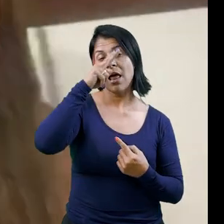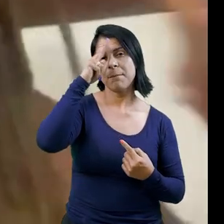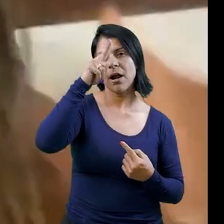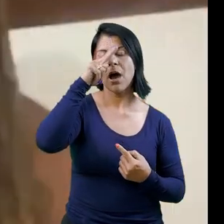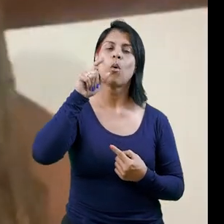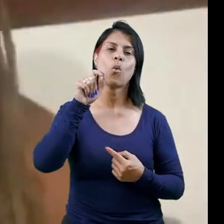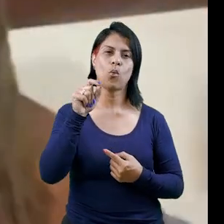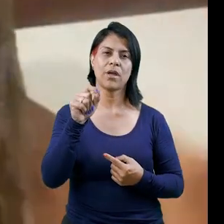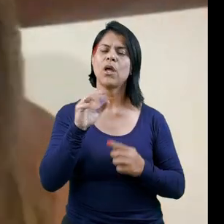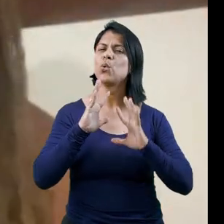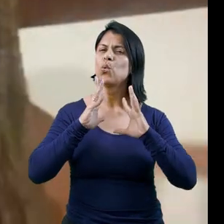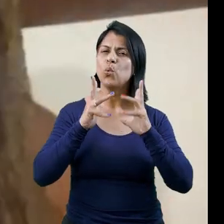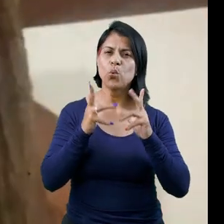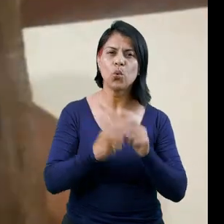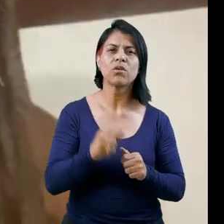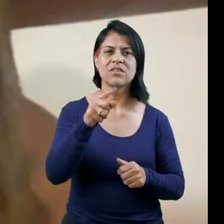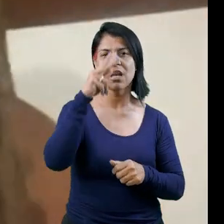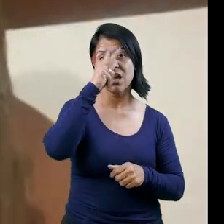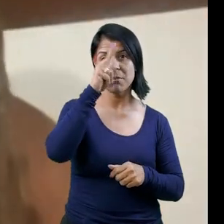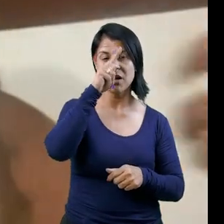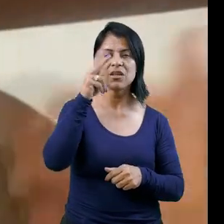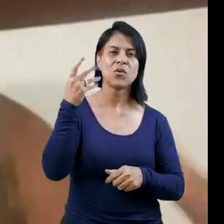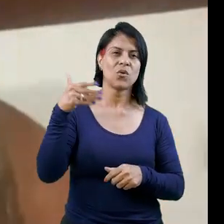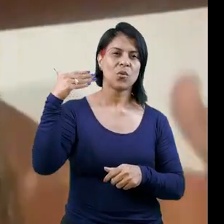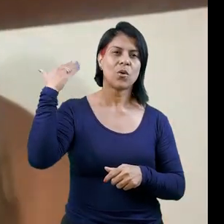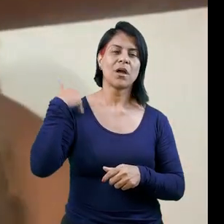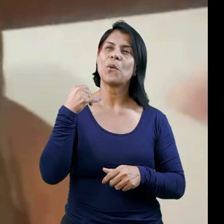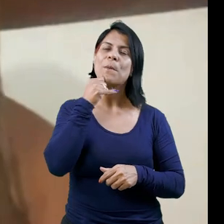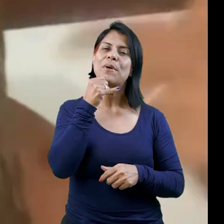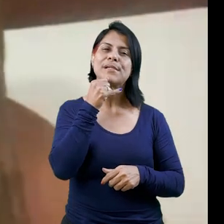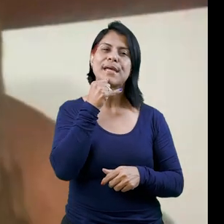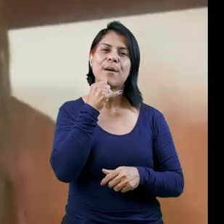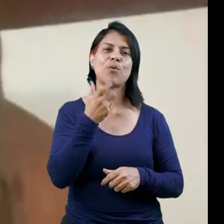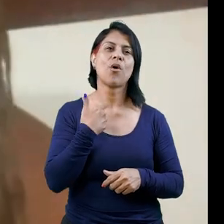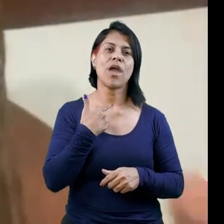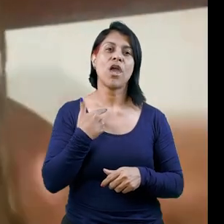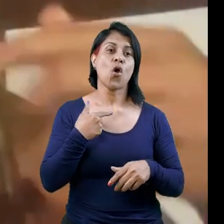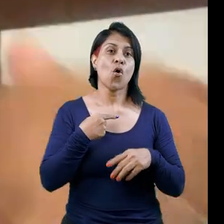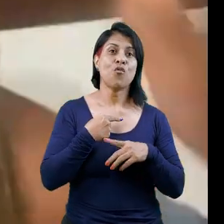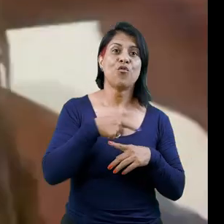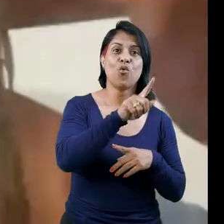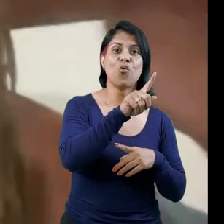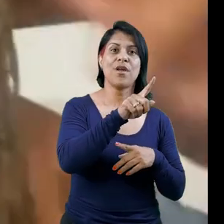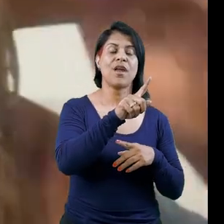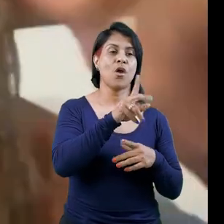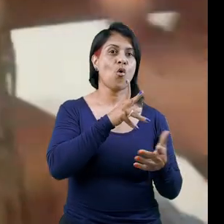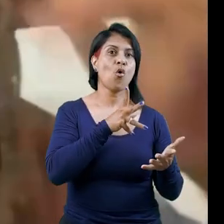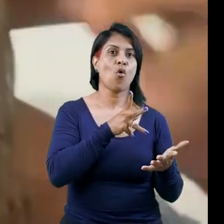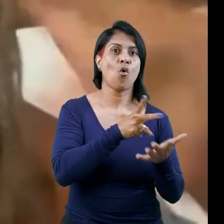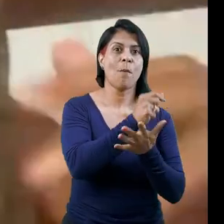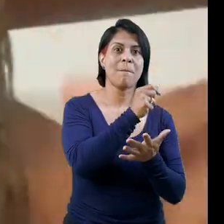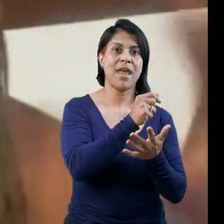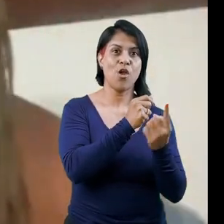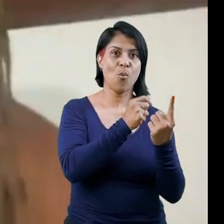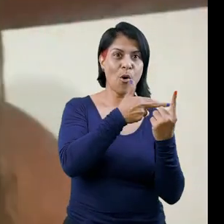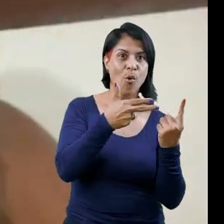Vão lembrando tudo que... É que nem aquele jogo do fui na feira e comprei maçã, fui na feira, comprei maçã e pera. Vão lembrando de tudo,